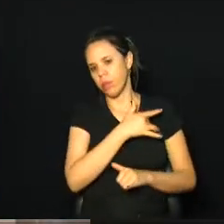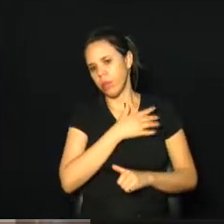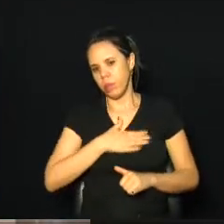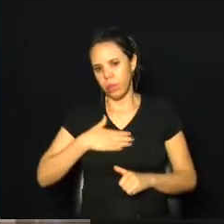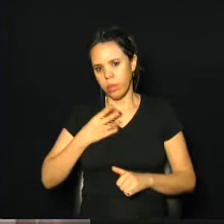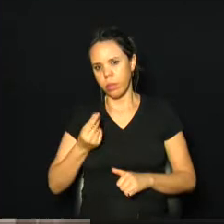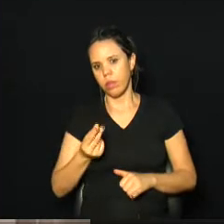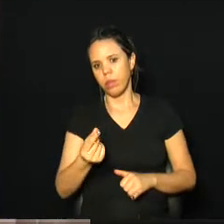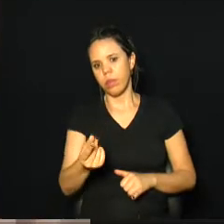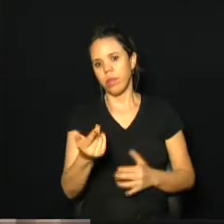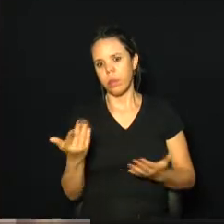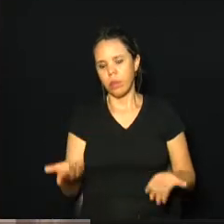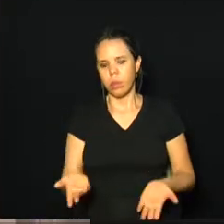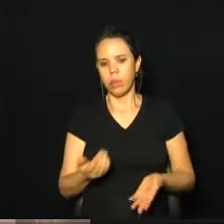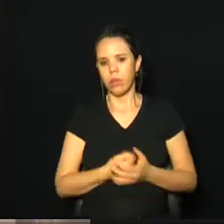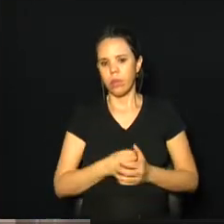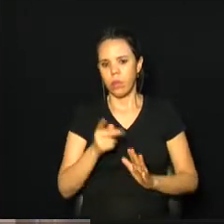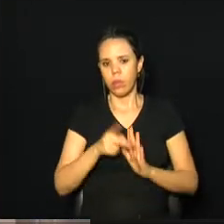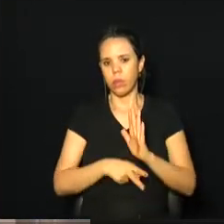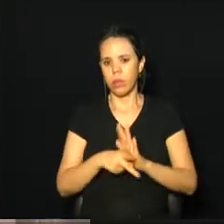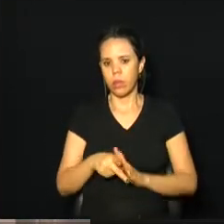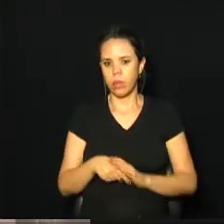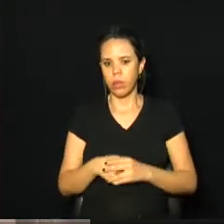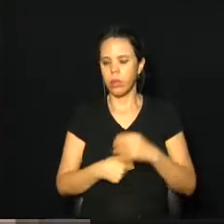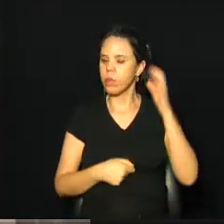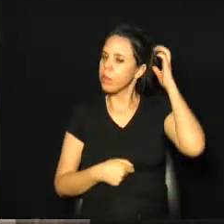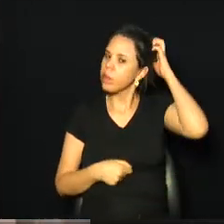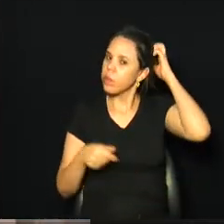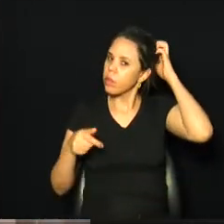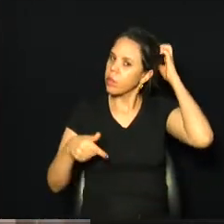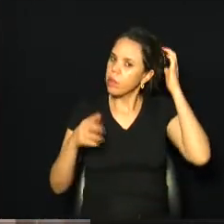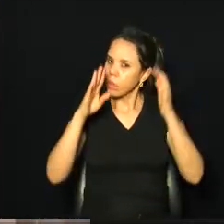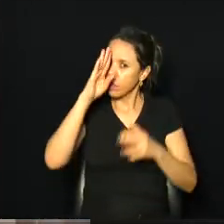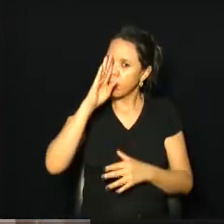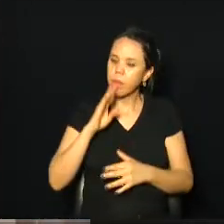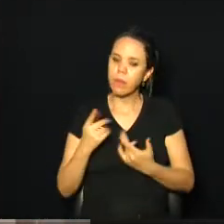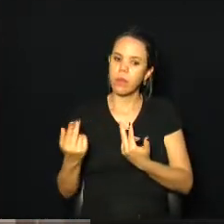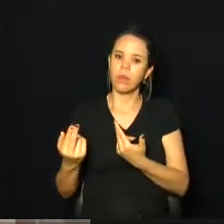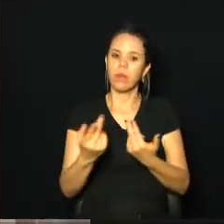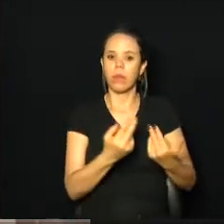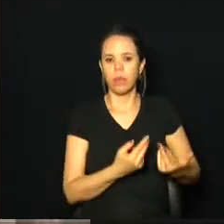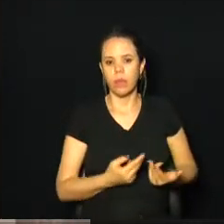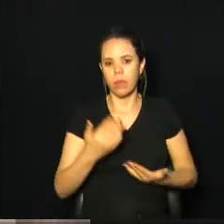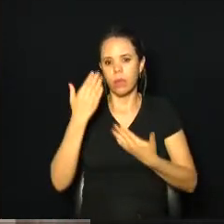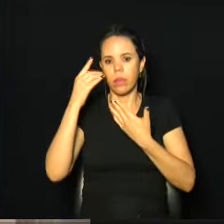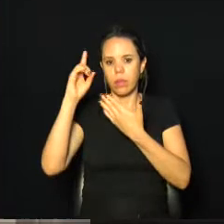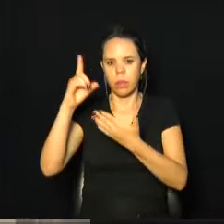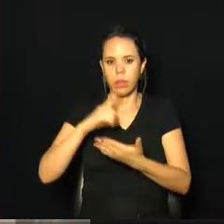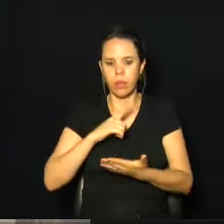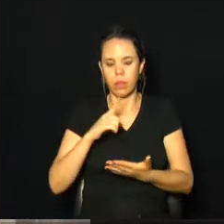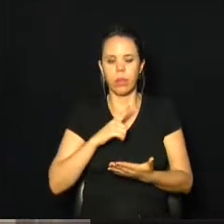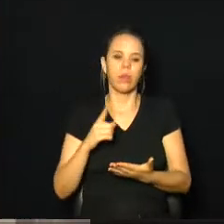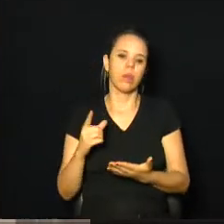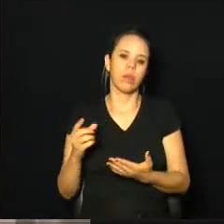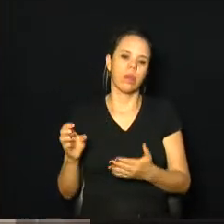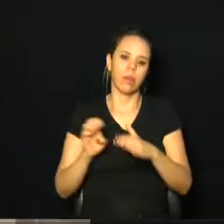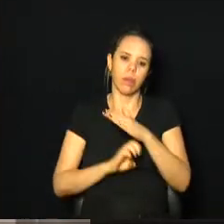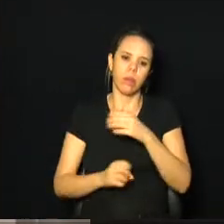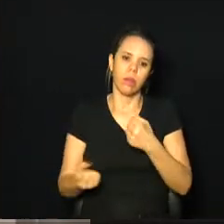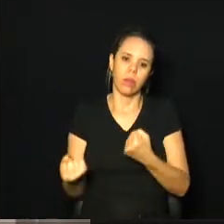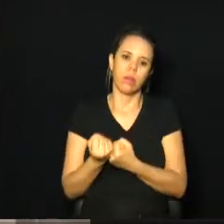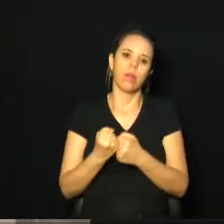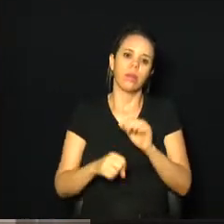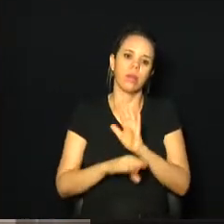da vida. Então, projetos que são gratuitos como esse, graças a Deus a gente tem os patrocinadores, quero agradecer